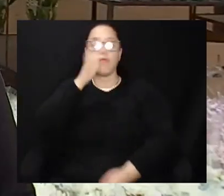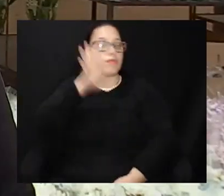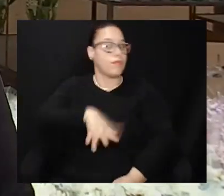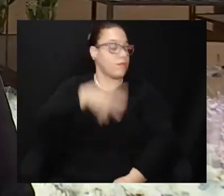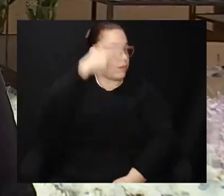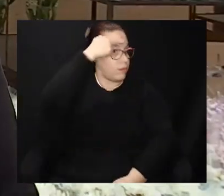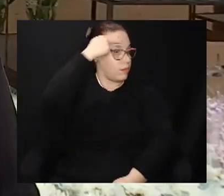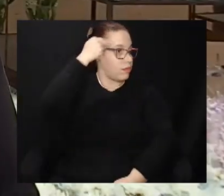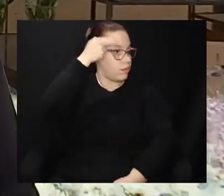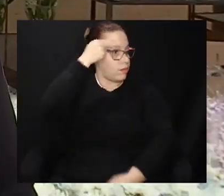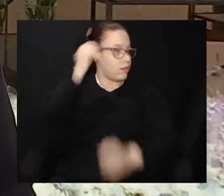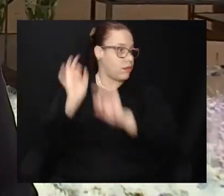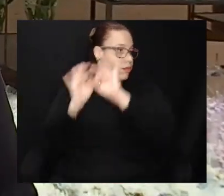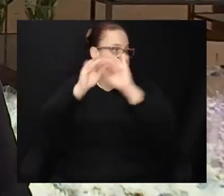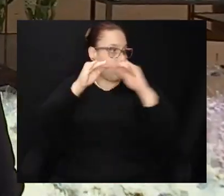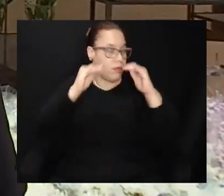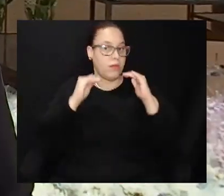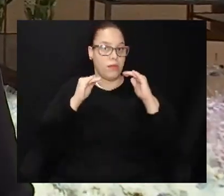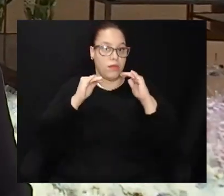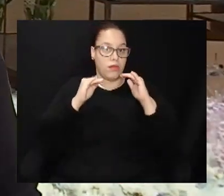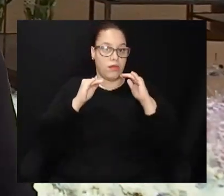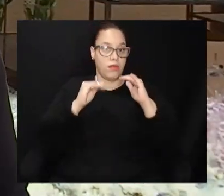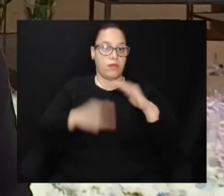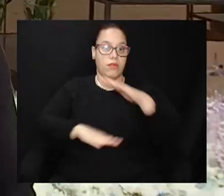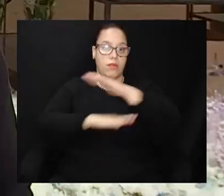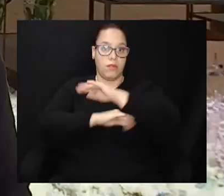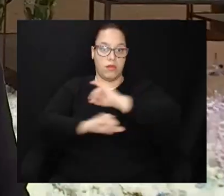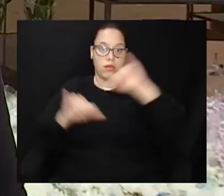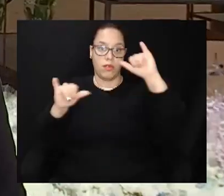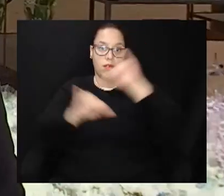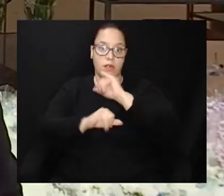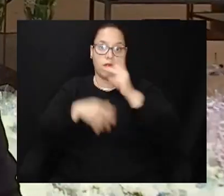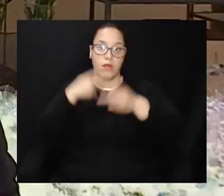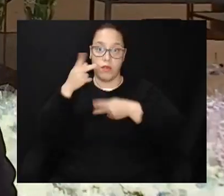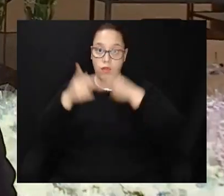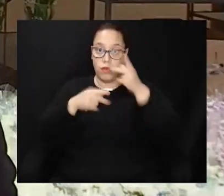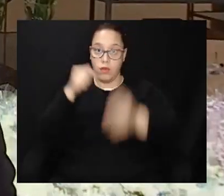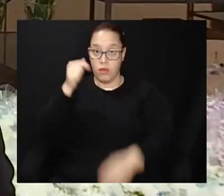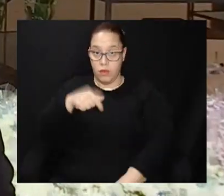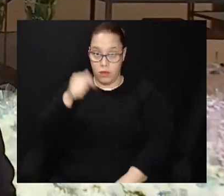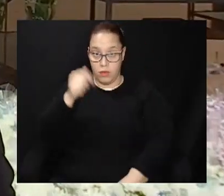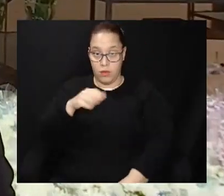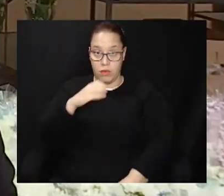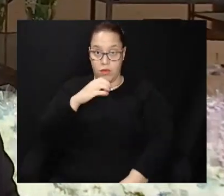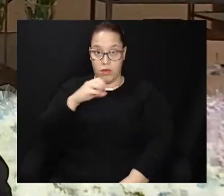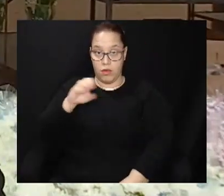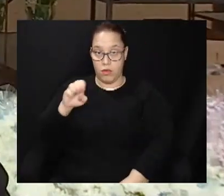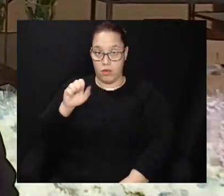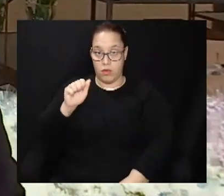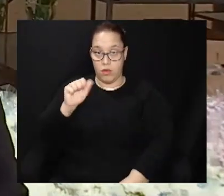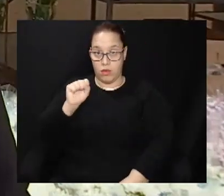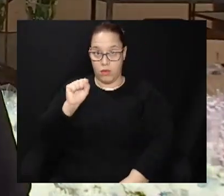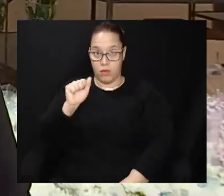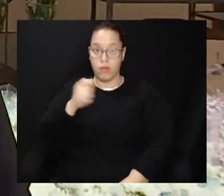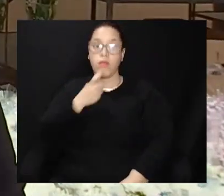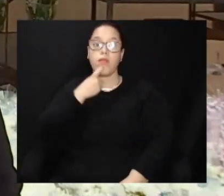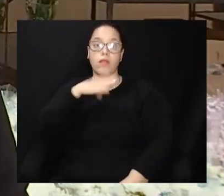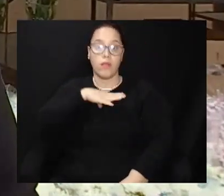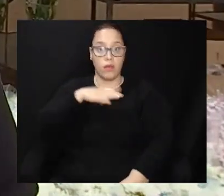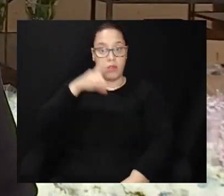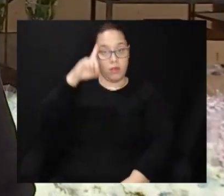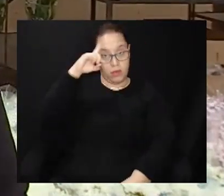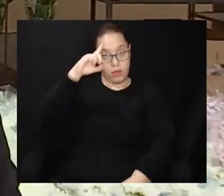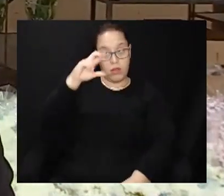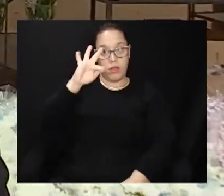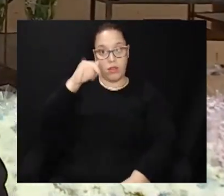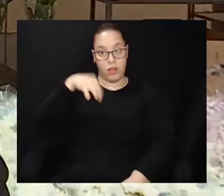todos que nos acompanham no Câmara Notícia. Como você falou, eu estou aqui no Mercado de Flores da Ceasa Campinas porque o dia de finados está chegando.